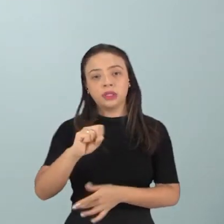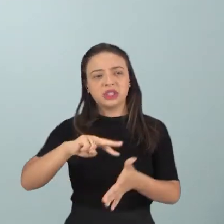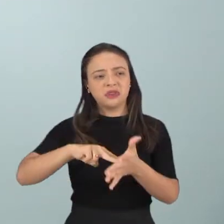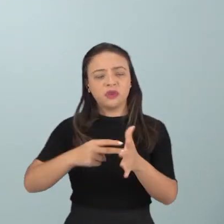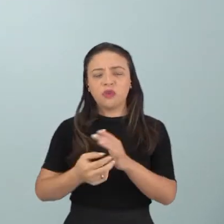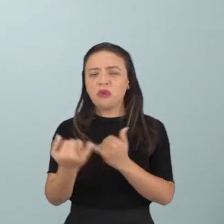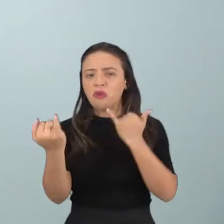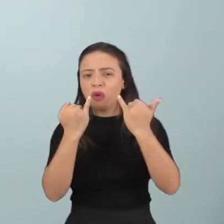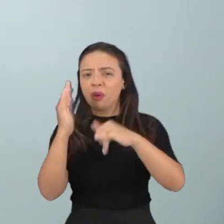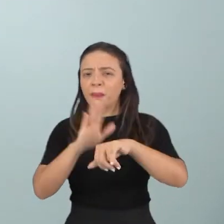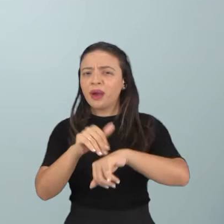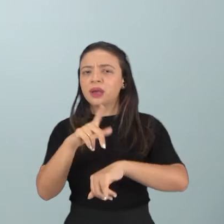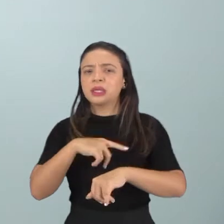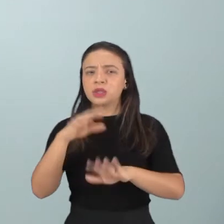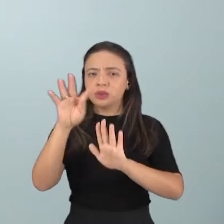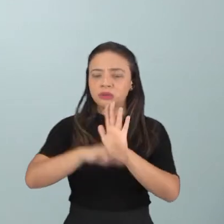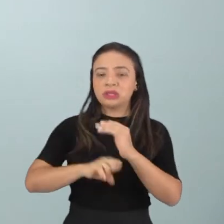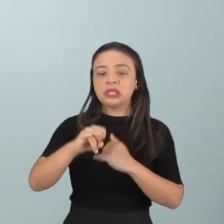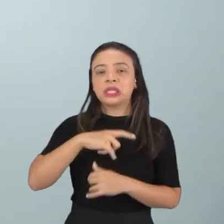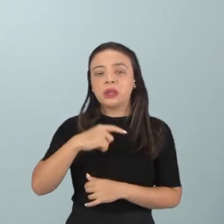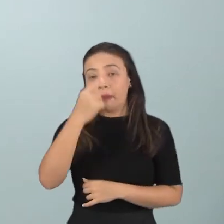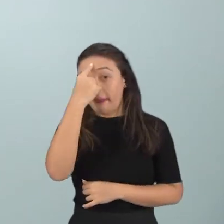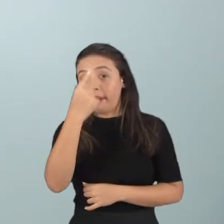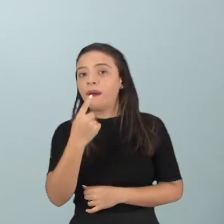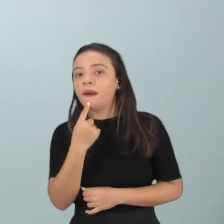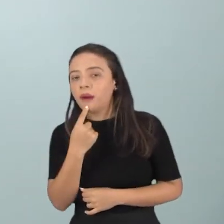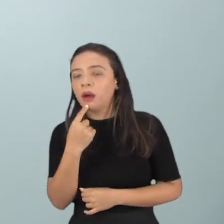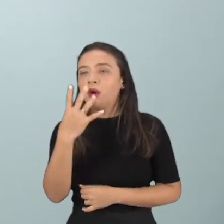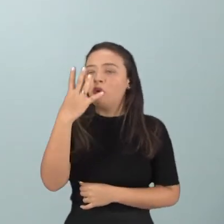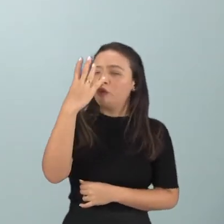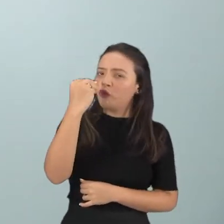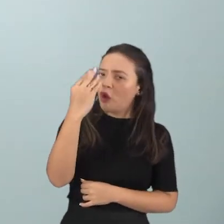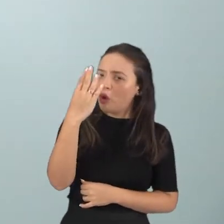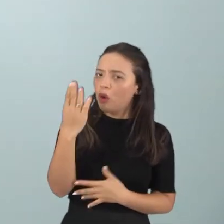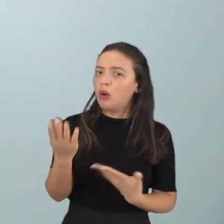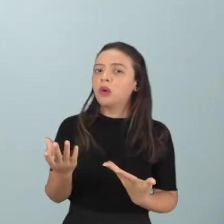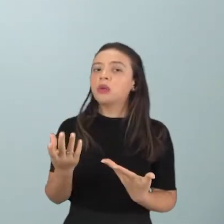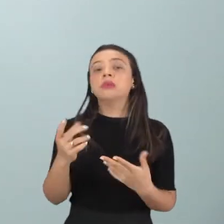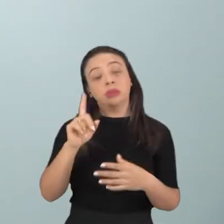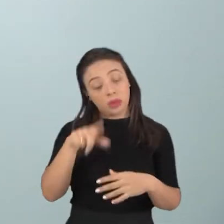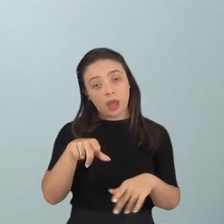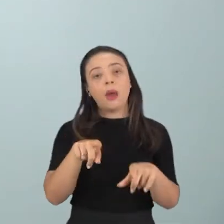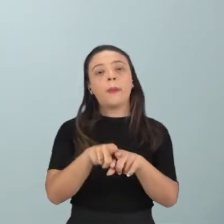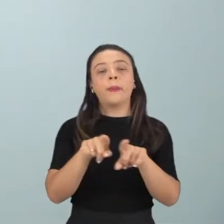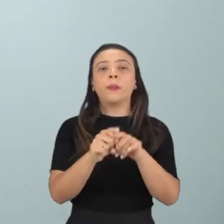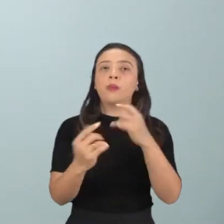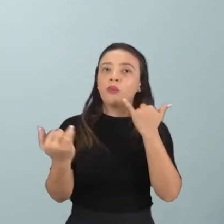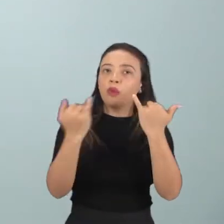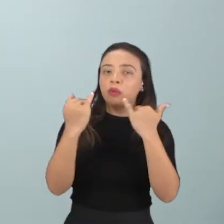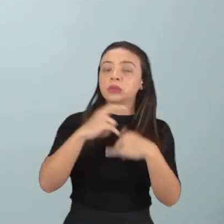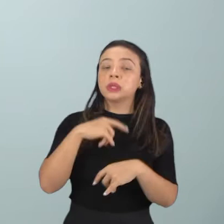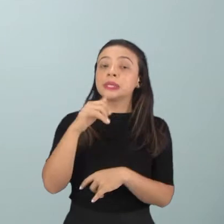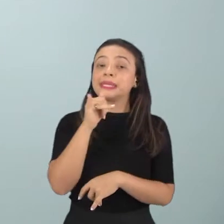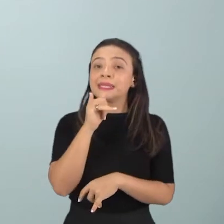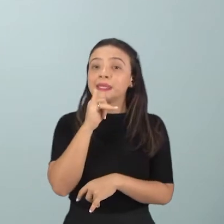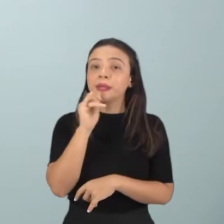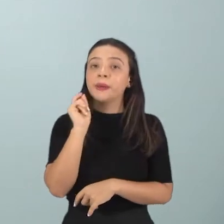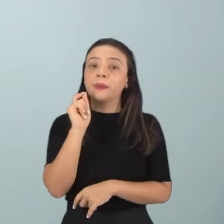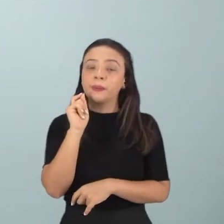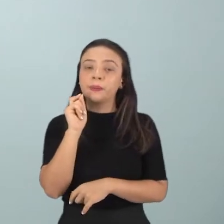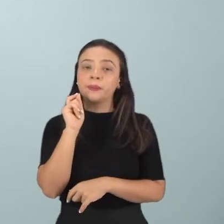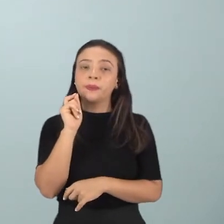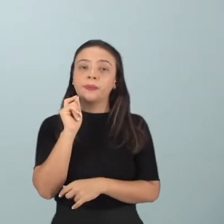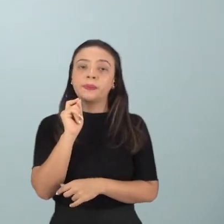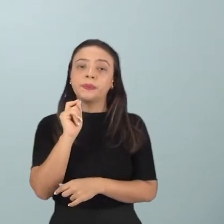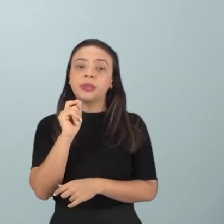que você vai Observar se tem alguma imagem Você tem uma foto porque essa foto pode falar bastante né Nós vimos até o exemplo ela nossas aulas